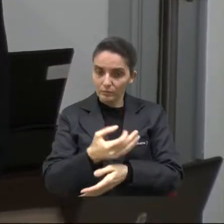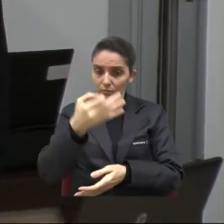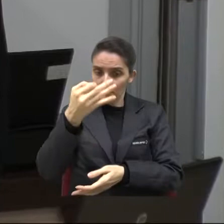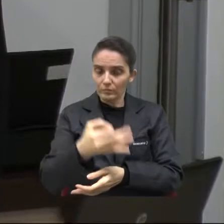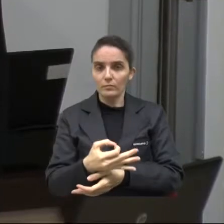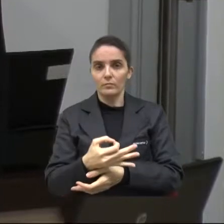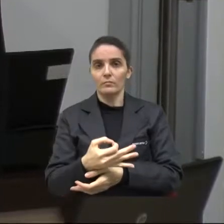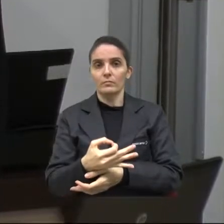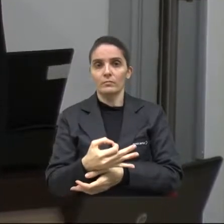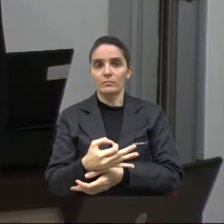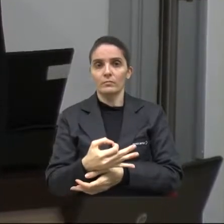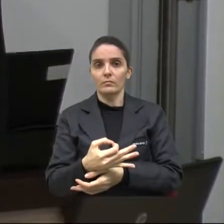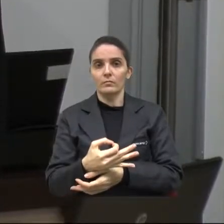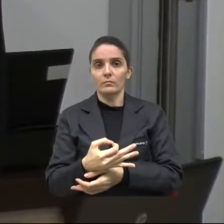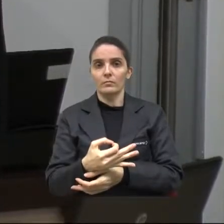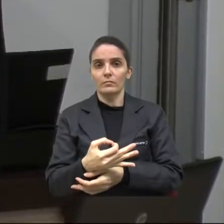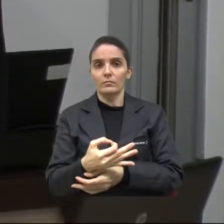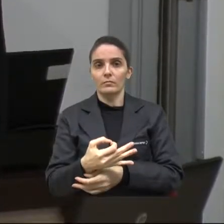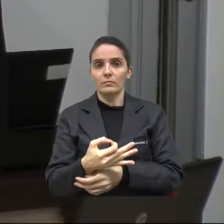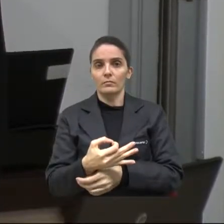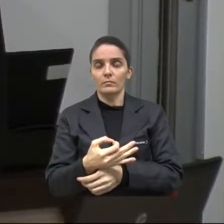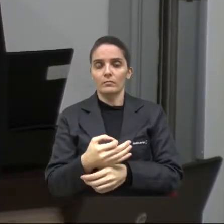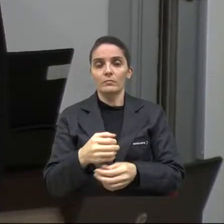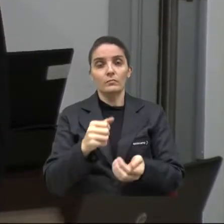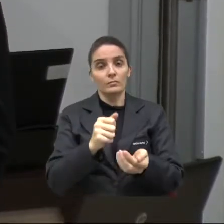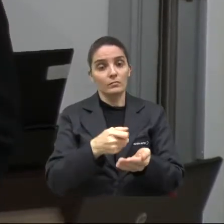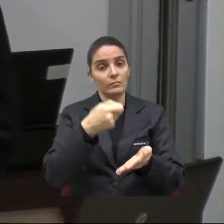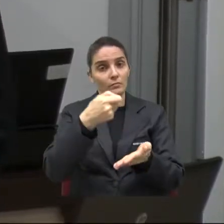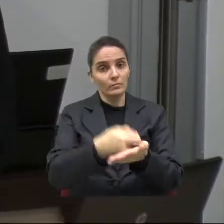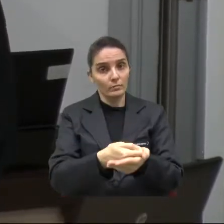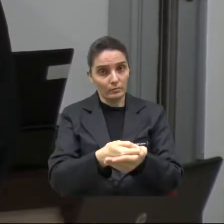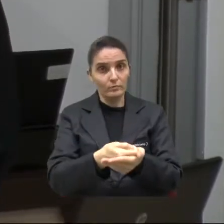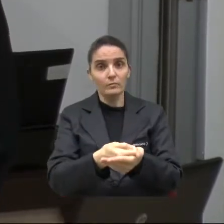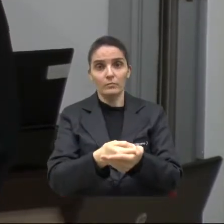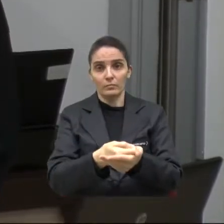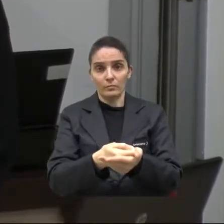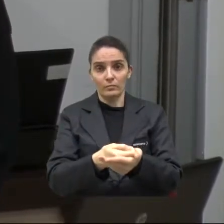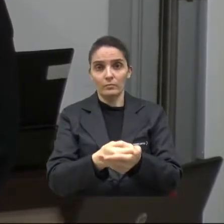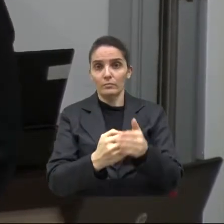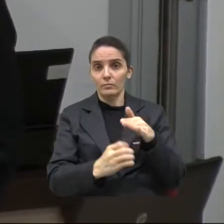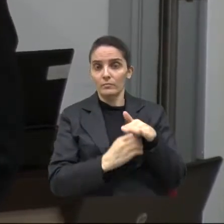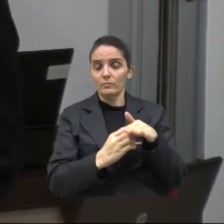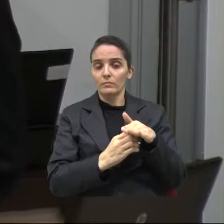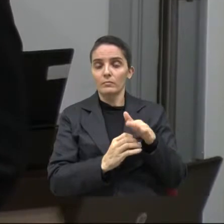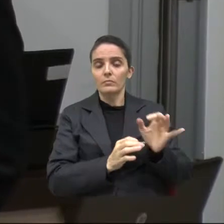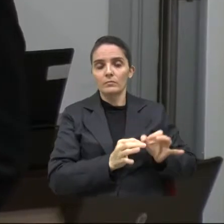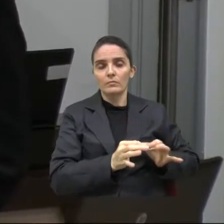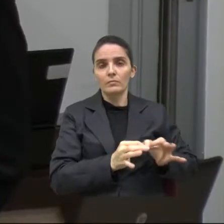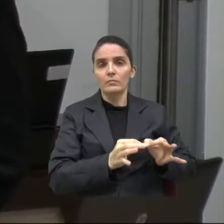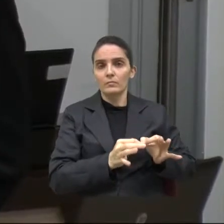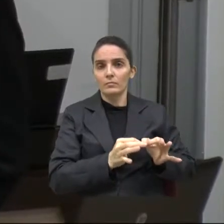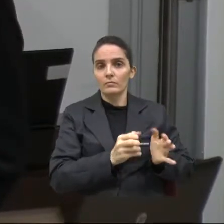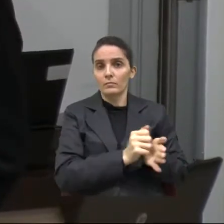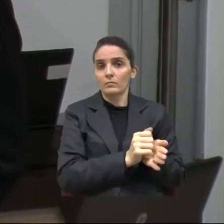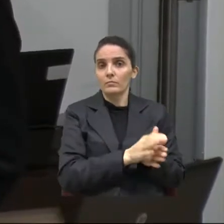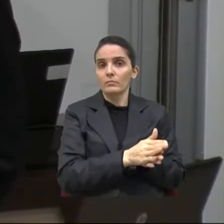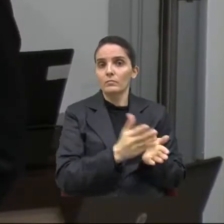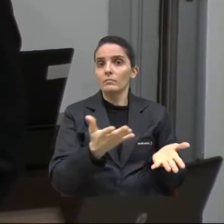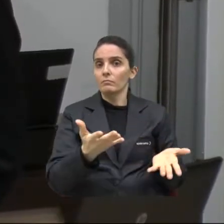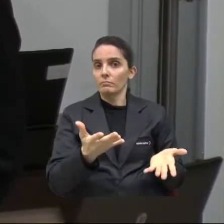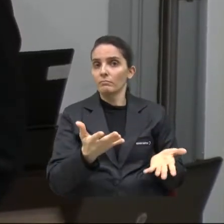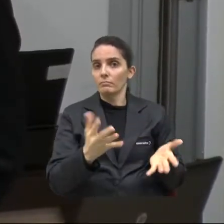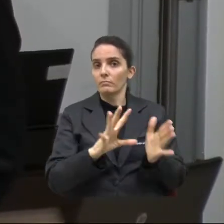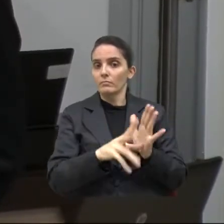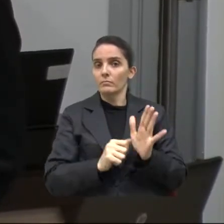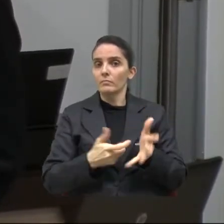formal e nós pagamos para essa empresa confeccionar as multas. Isso aí é dano ao erário. Isso aí é dano ao erário.